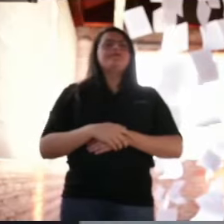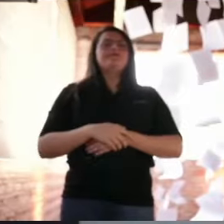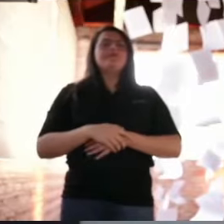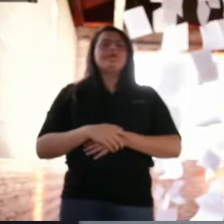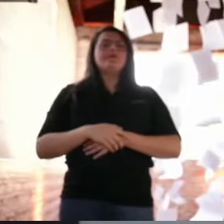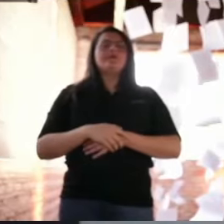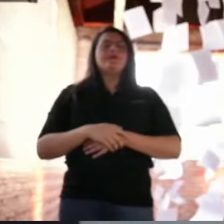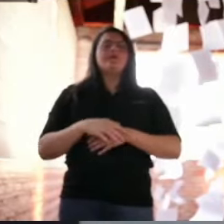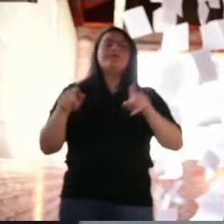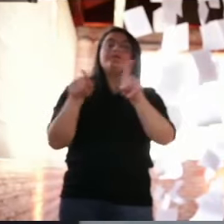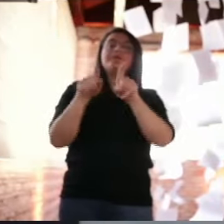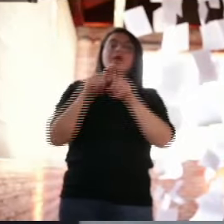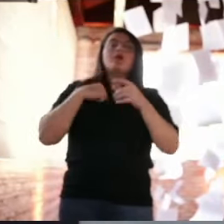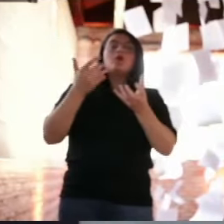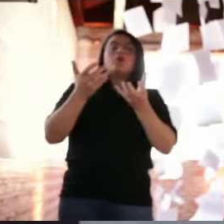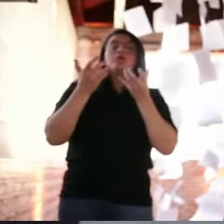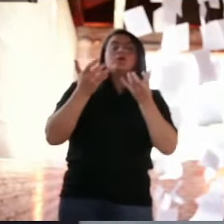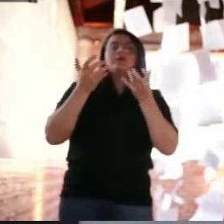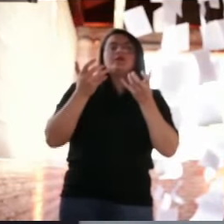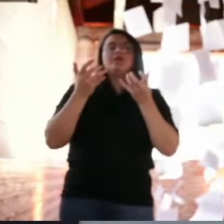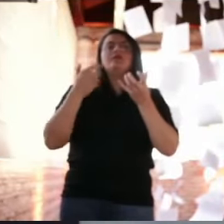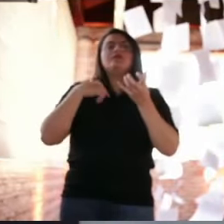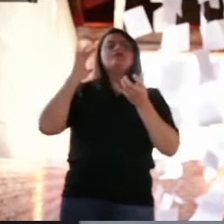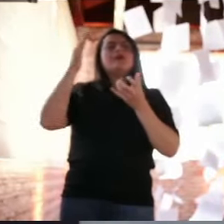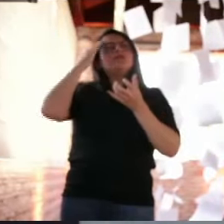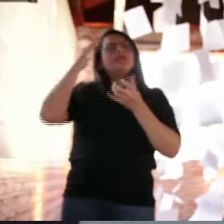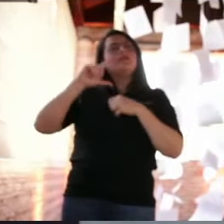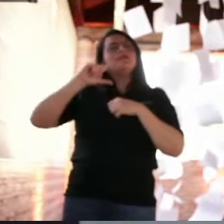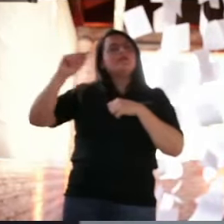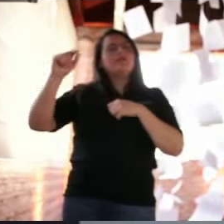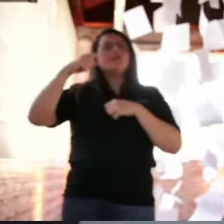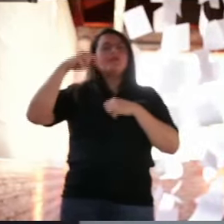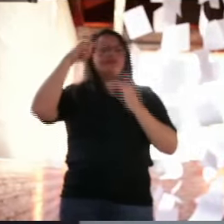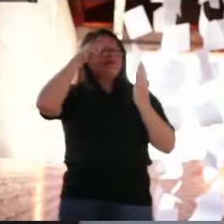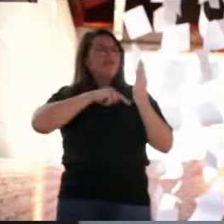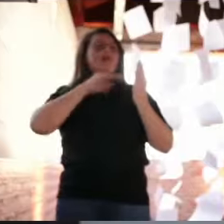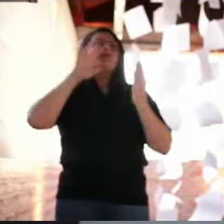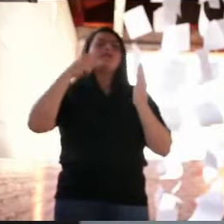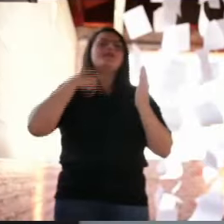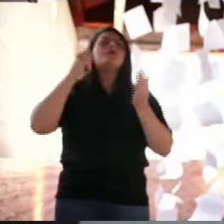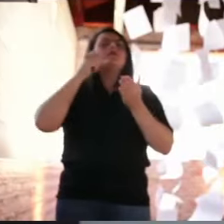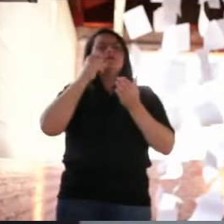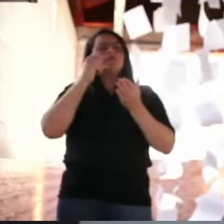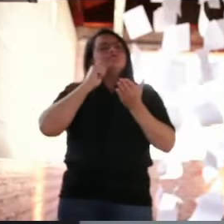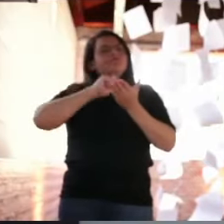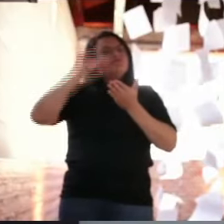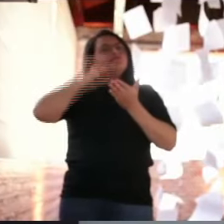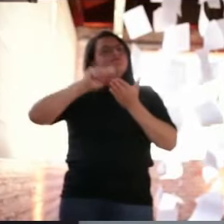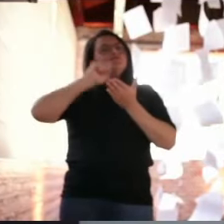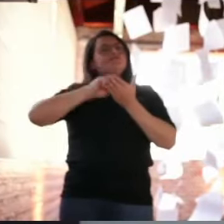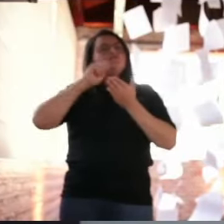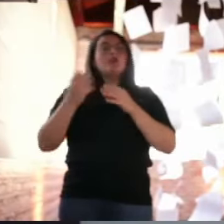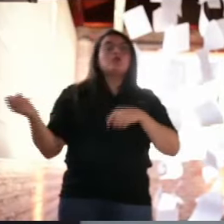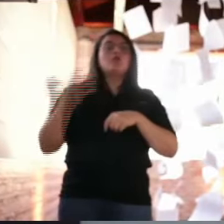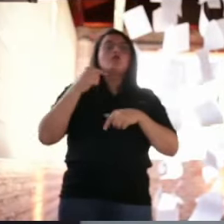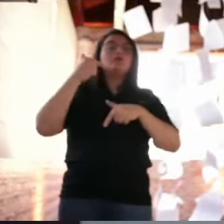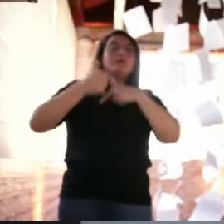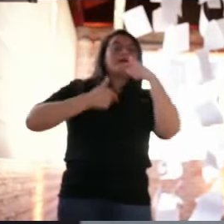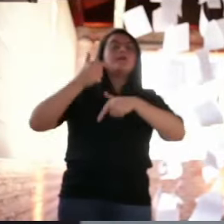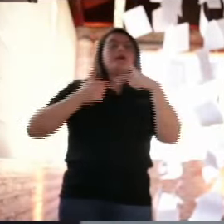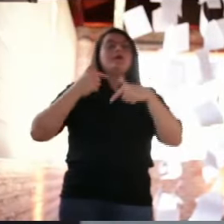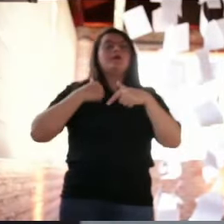e queria eu já sei de saída que eu vocês me leram mas eu tô escrevendo um novo trabalho que eu entrego